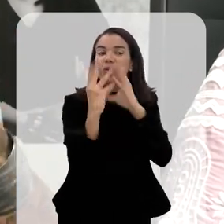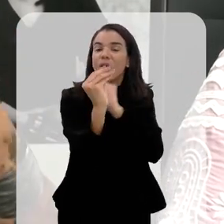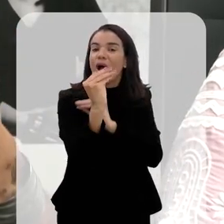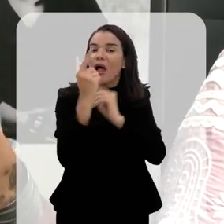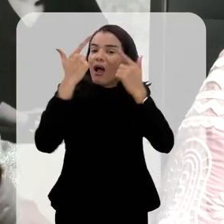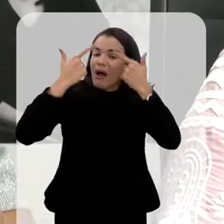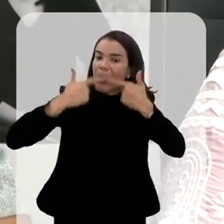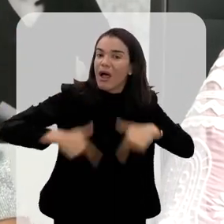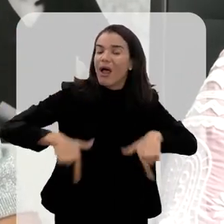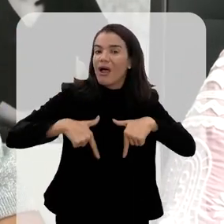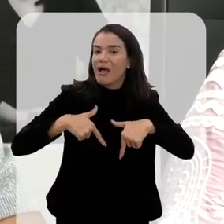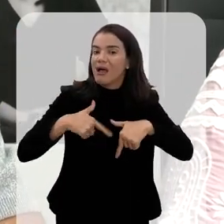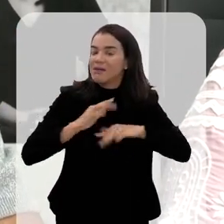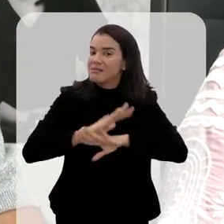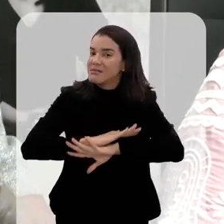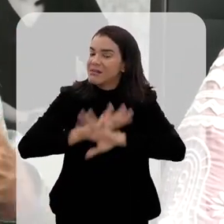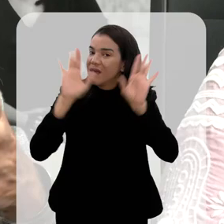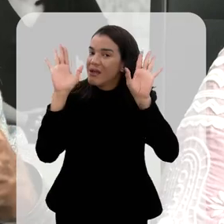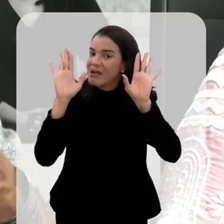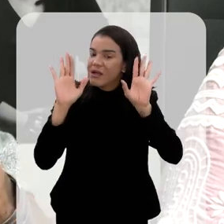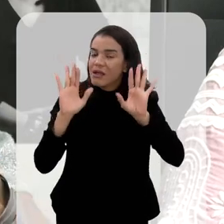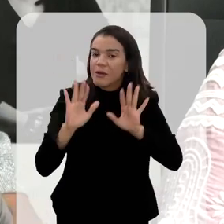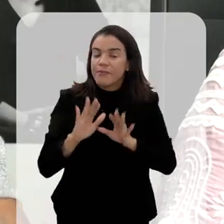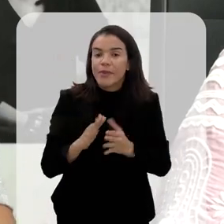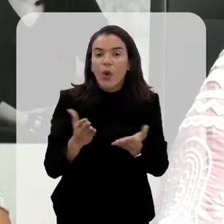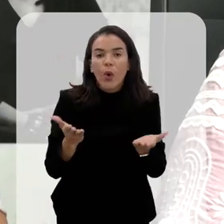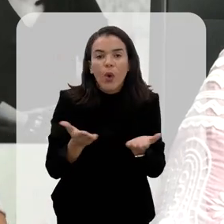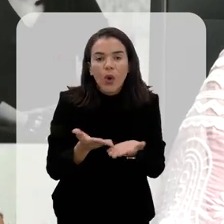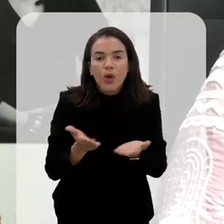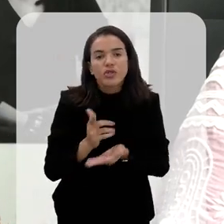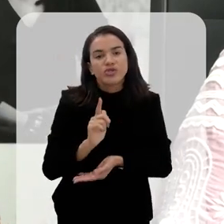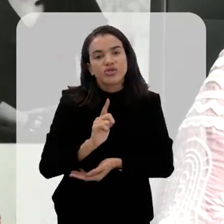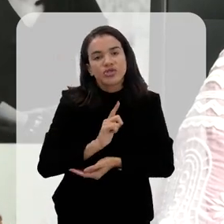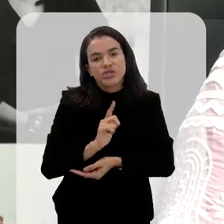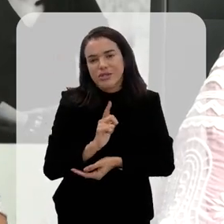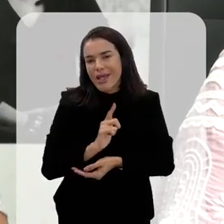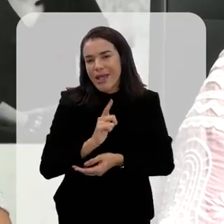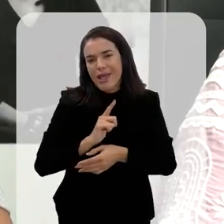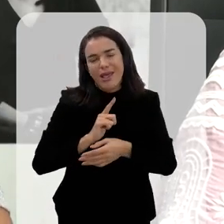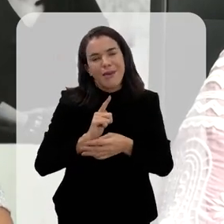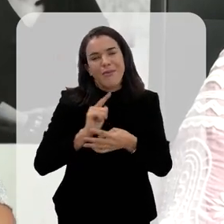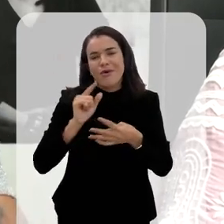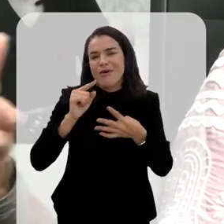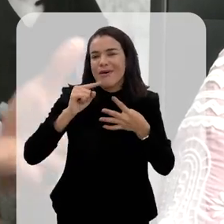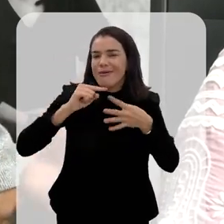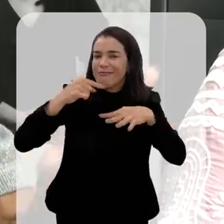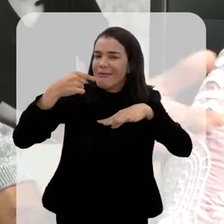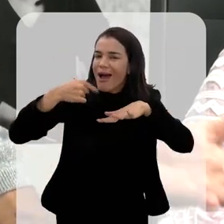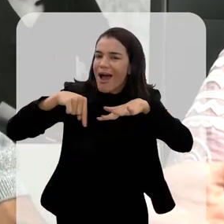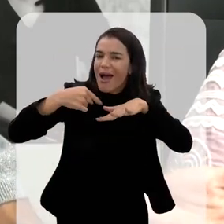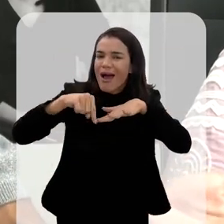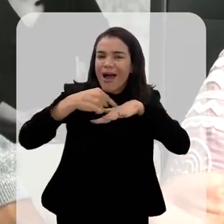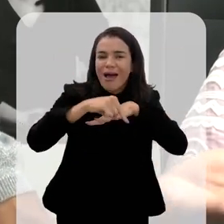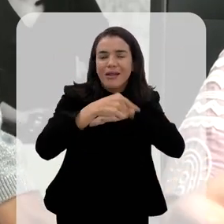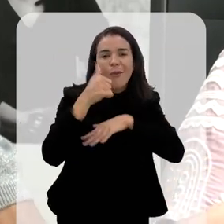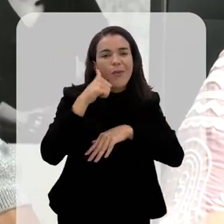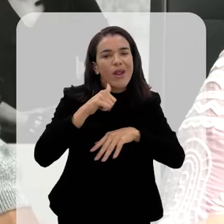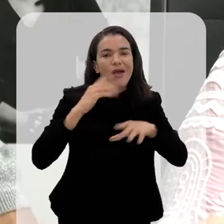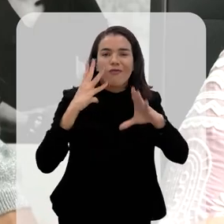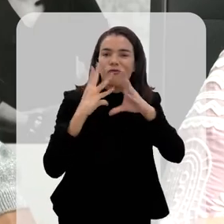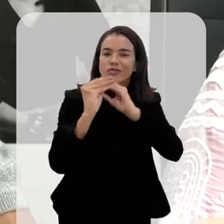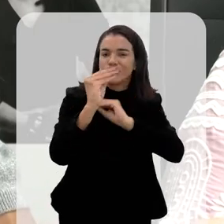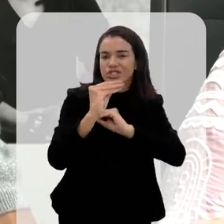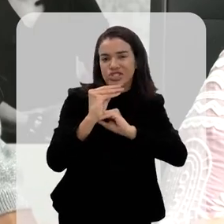desse terror, né? Vamos dizer assim. E aí, você, hoje, nós temos vários meios dessa mulher sair desse